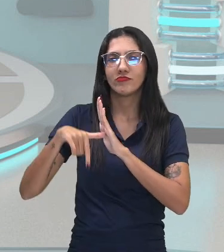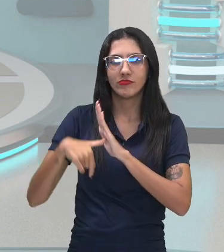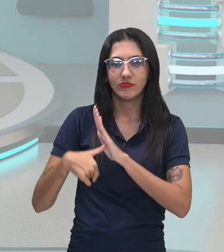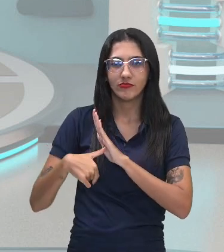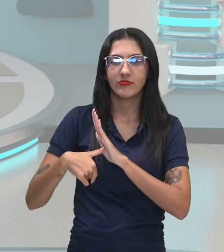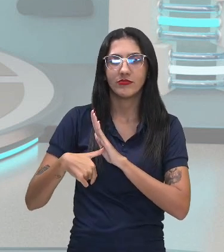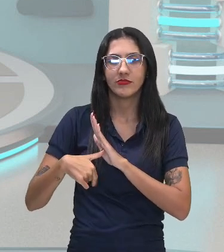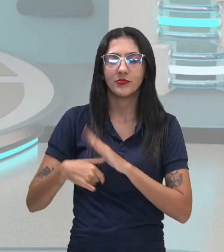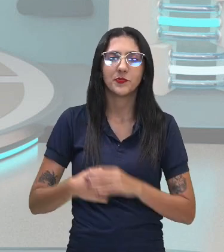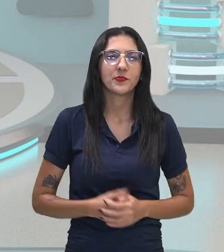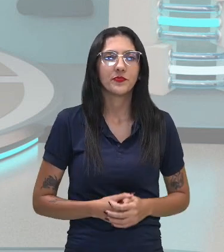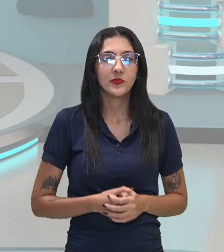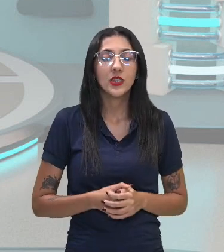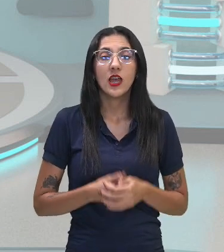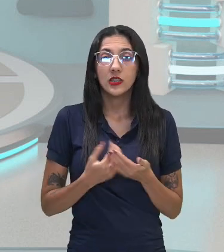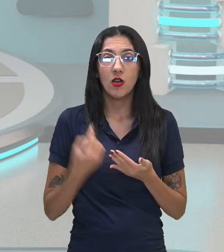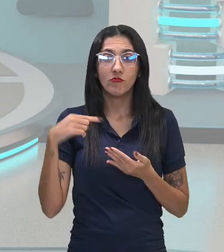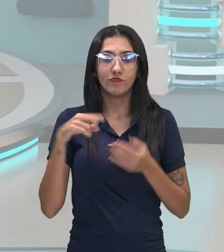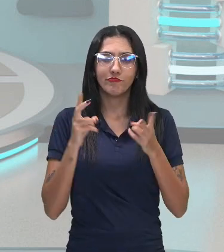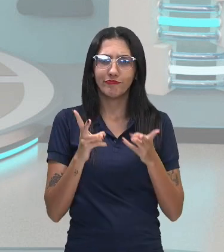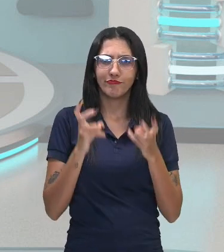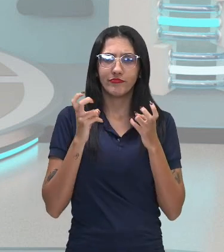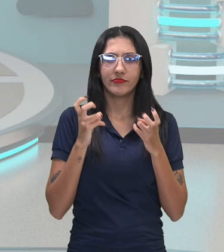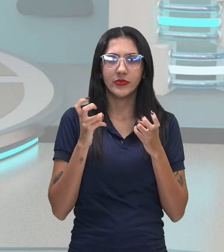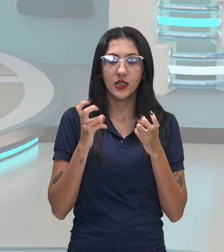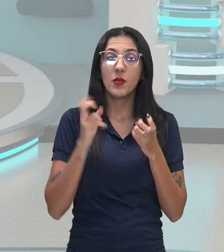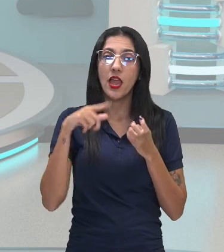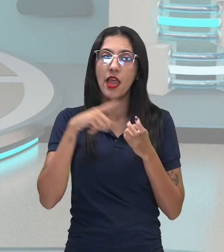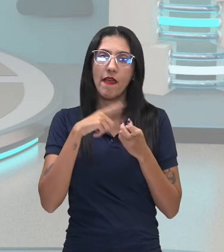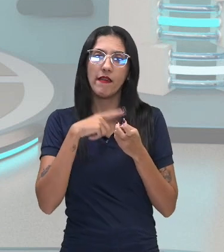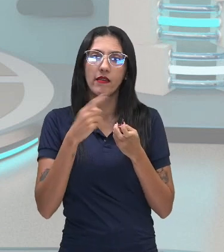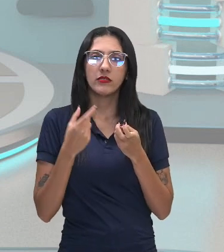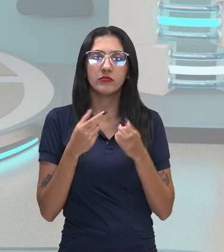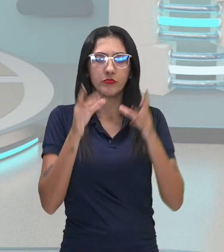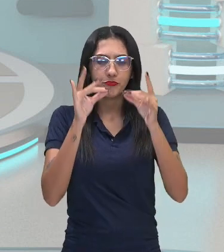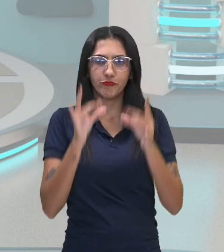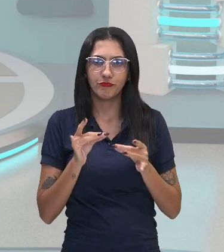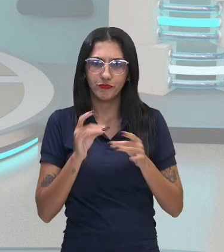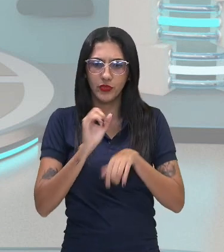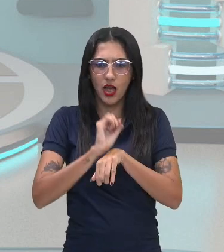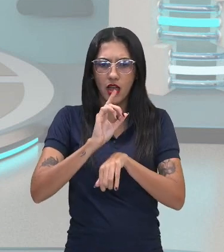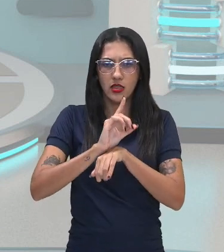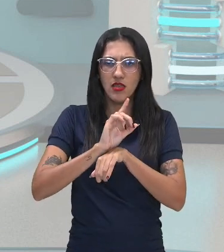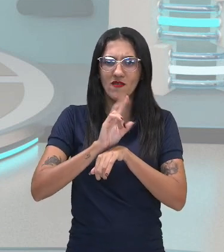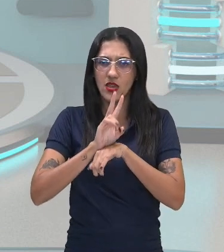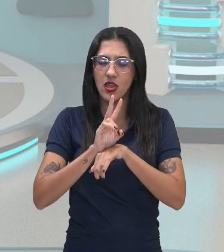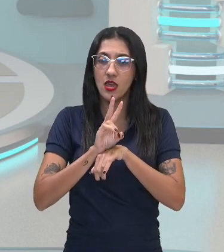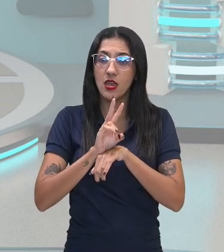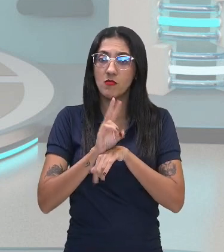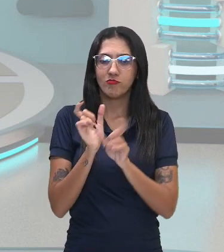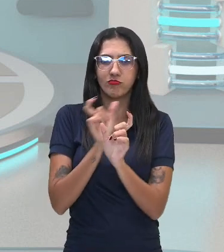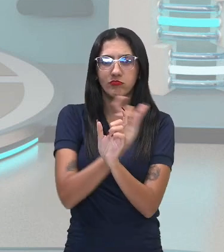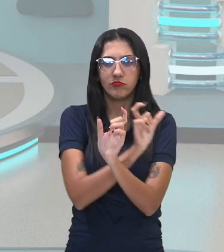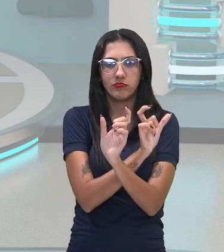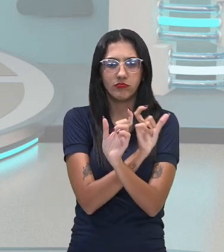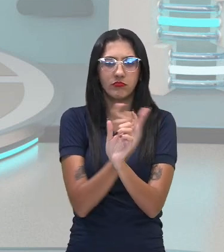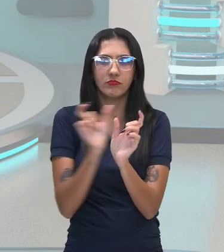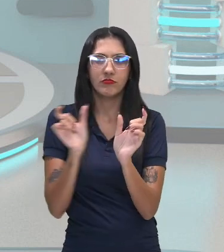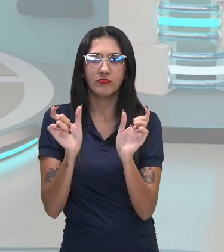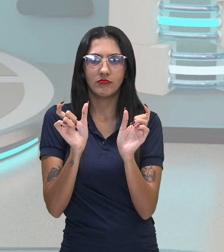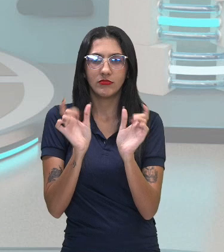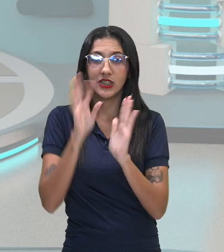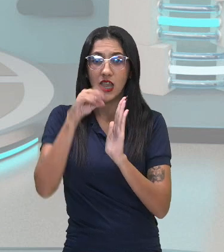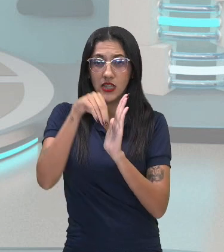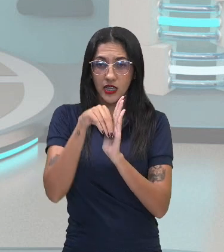horário. Então, você percebe que esse advérbio, colocando num determinado lugar